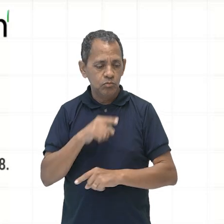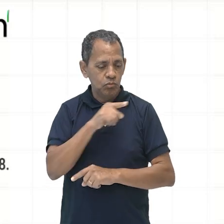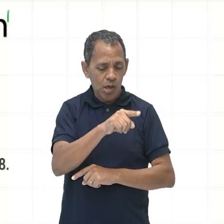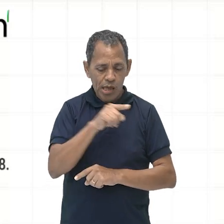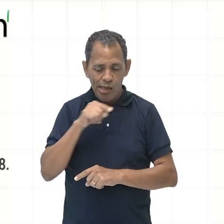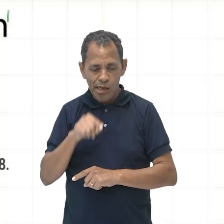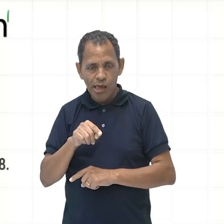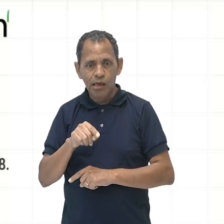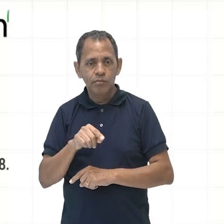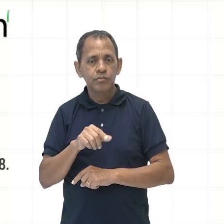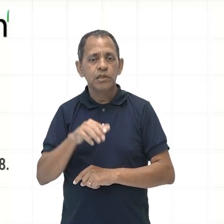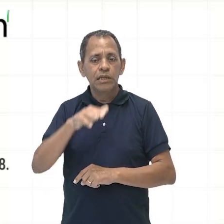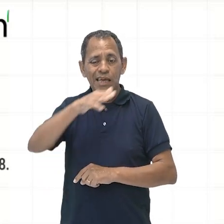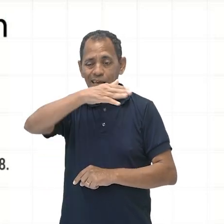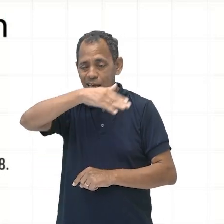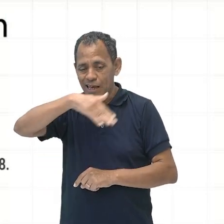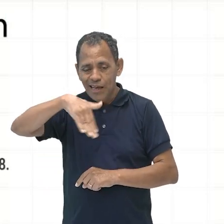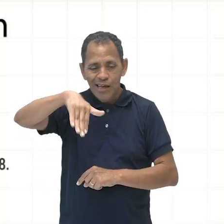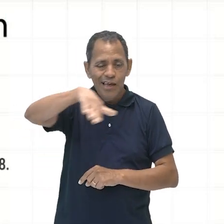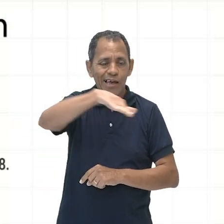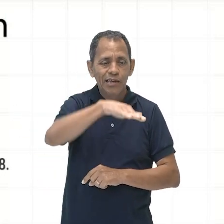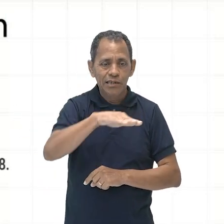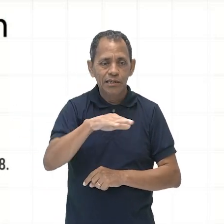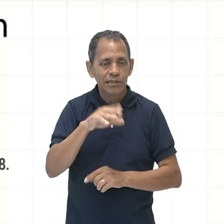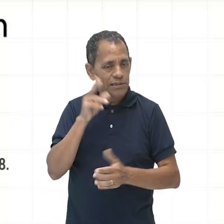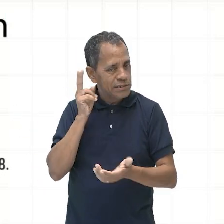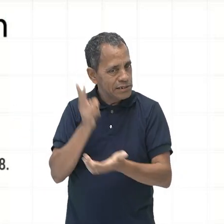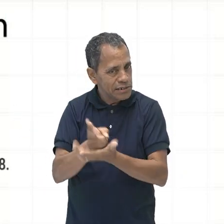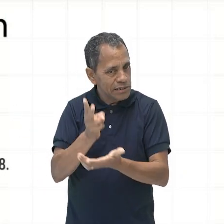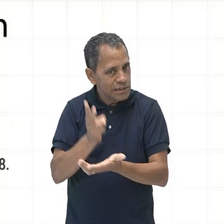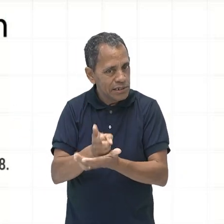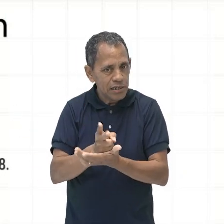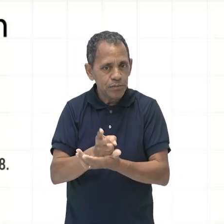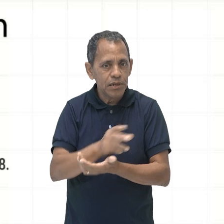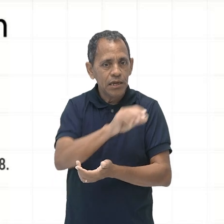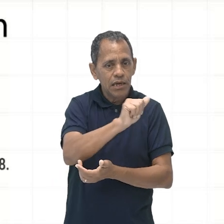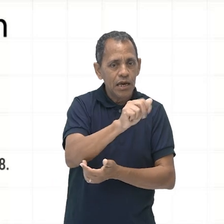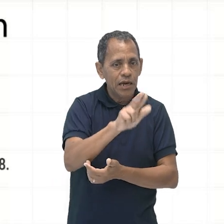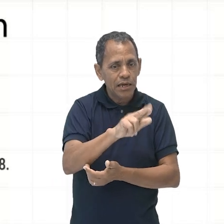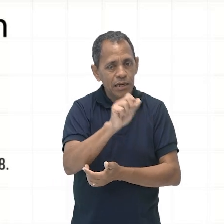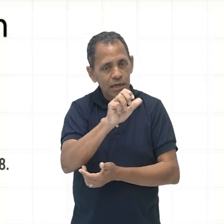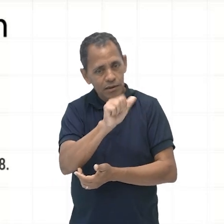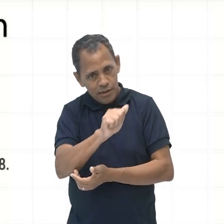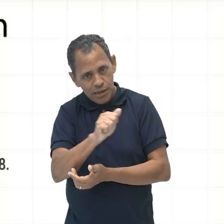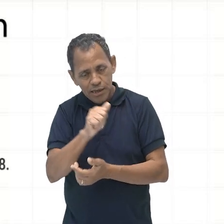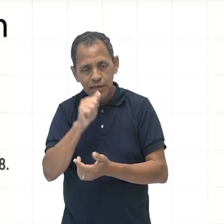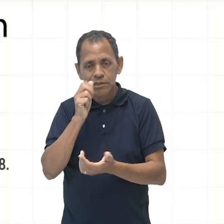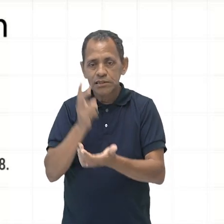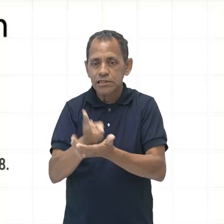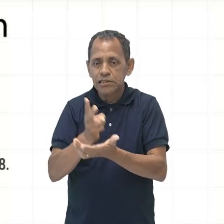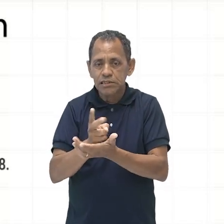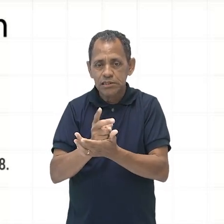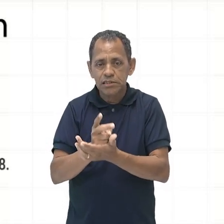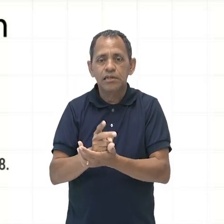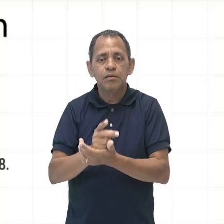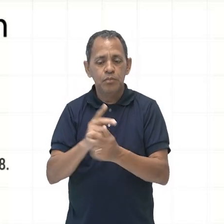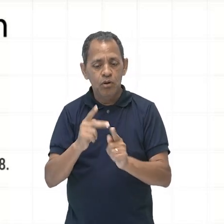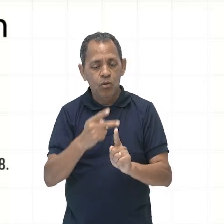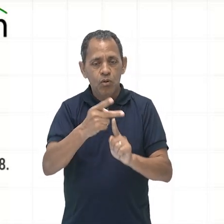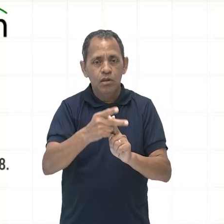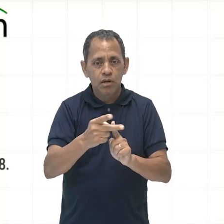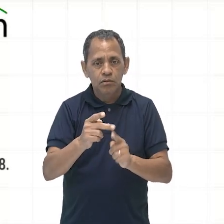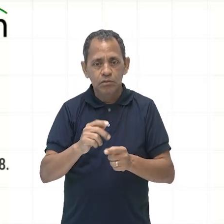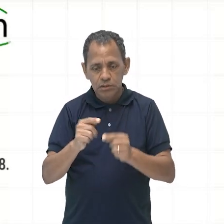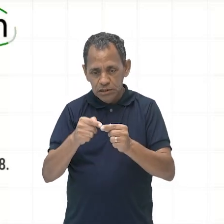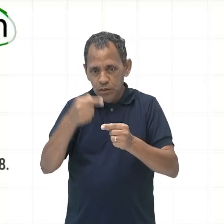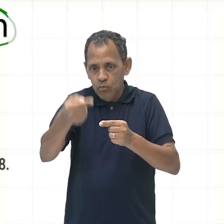é a área. A área sempre é ao quadrado, né? Porque são duas medidas multiplicadas. Depois que eu multiplicar essas duas